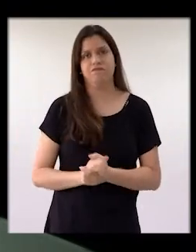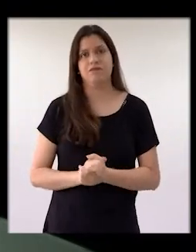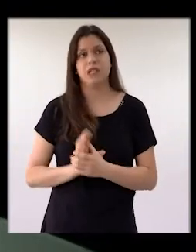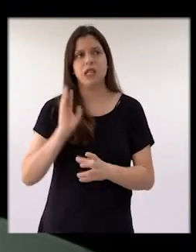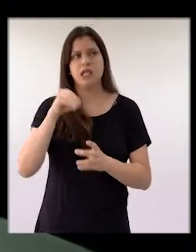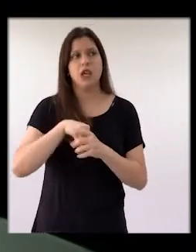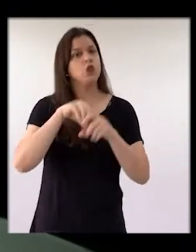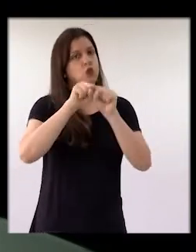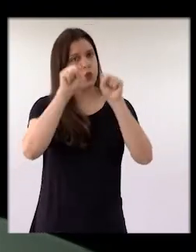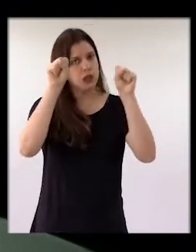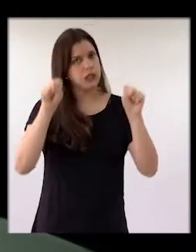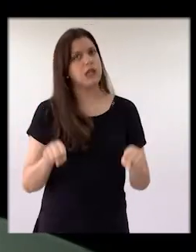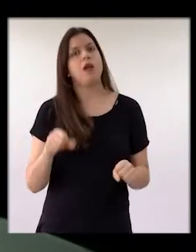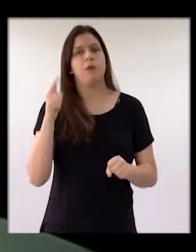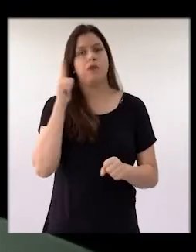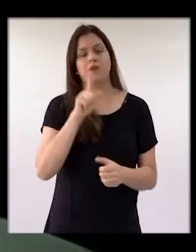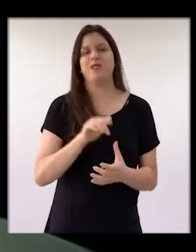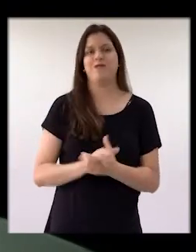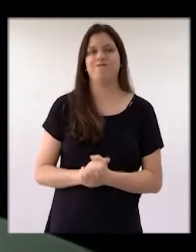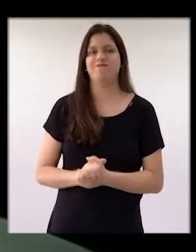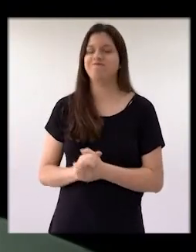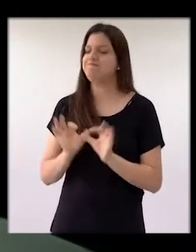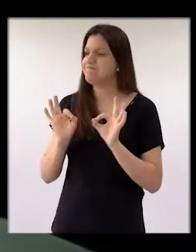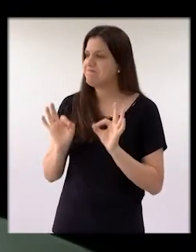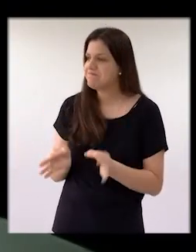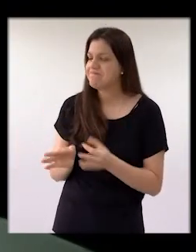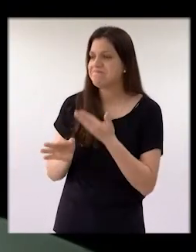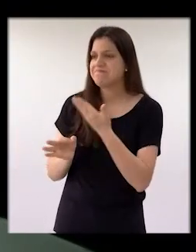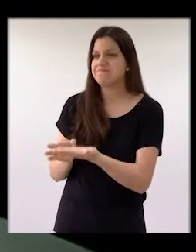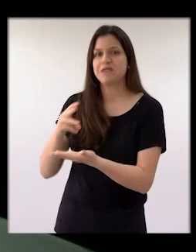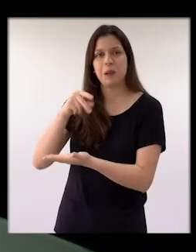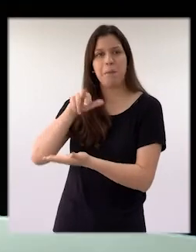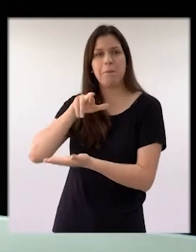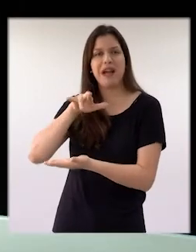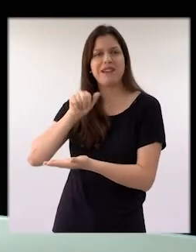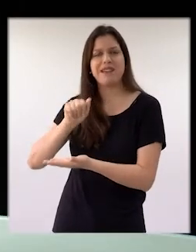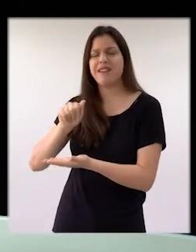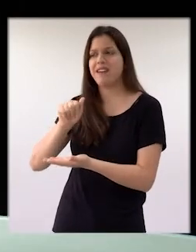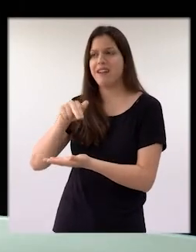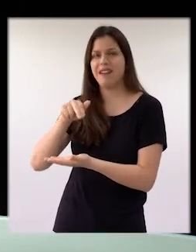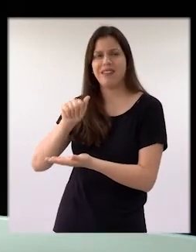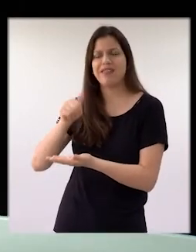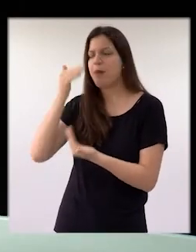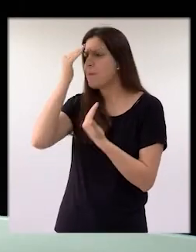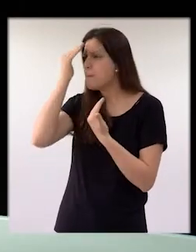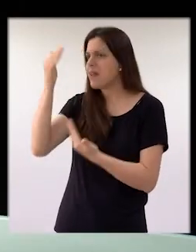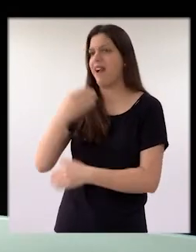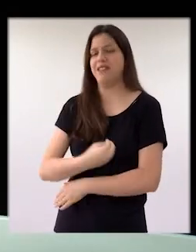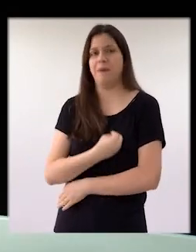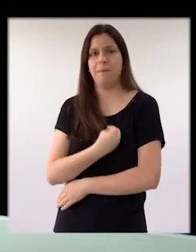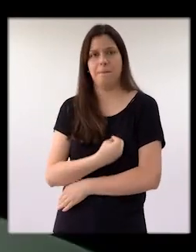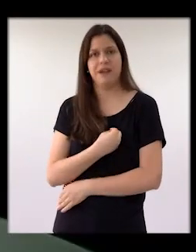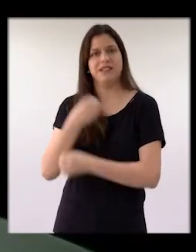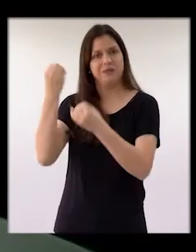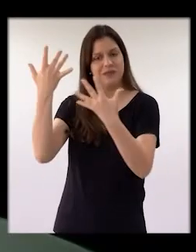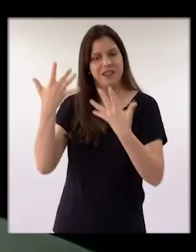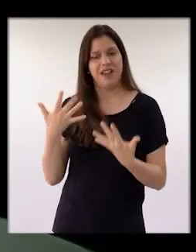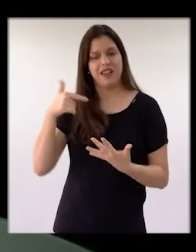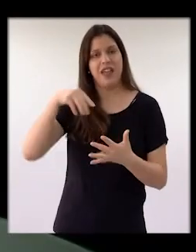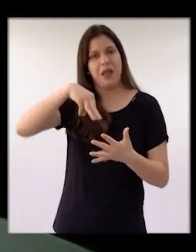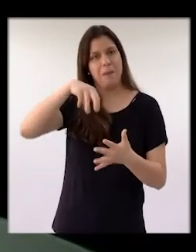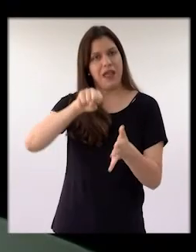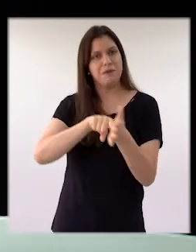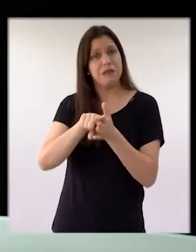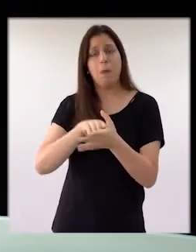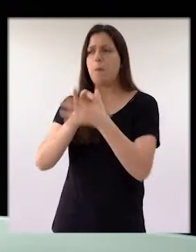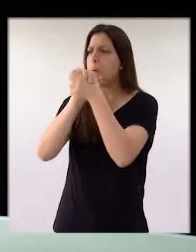essas análises reais, né, dentro de um sistema, poderia ser assim. Então tá certo, Mariana, eu queria muito agradecer pela